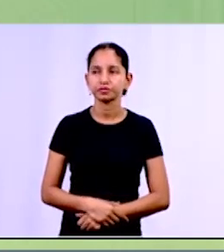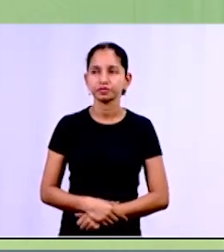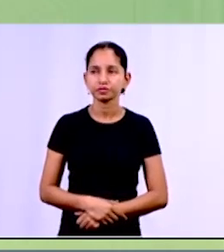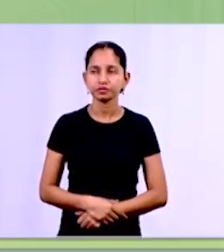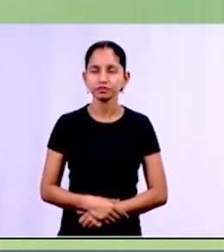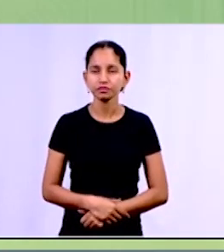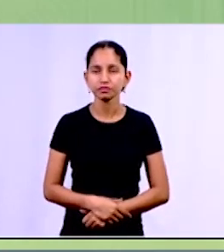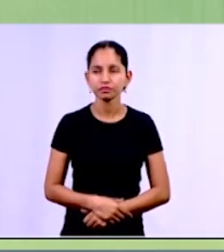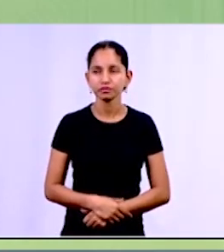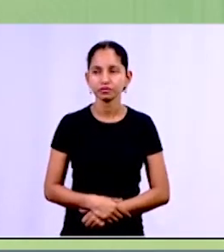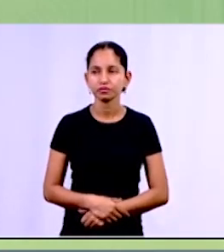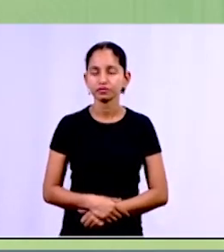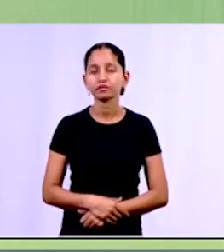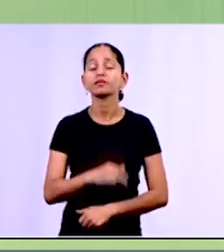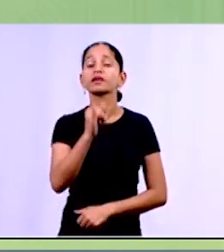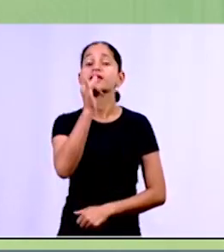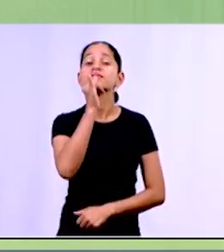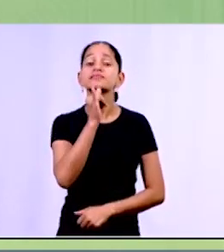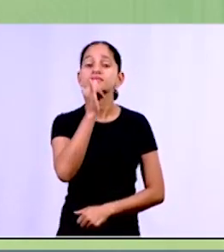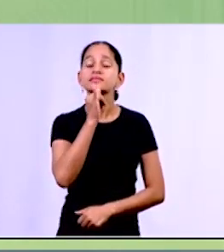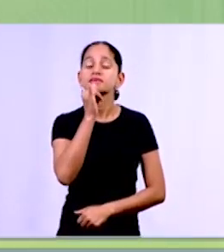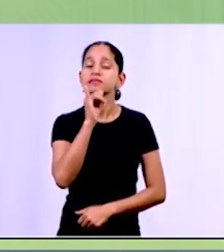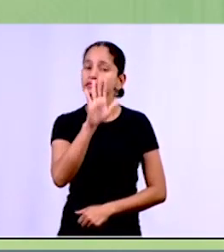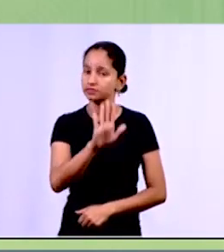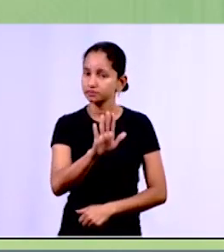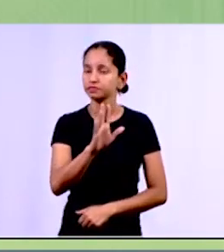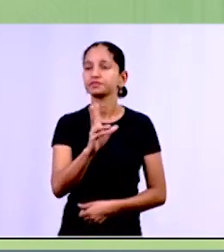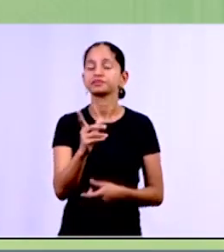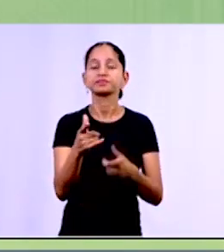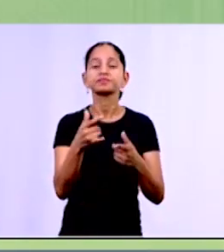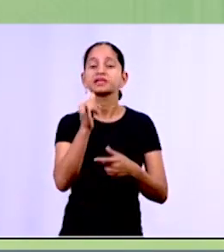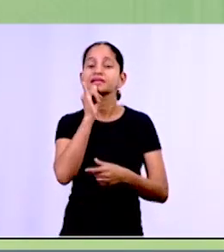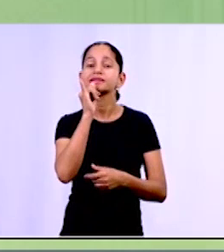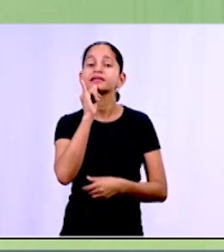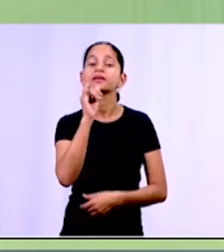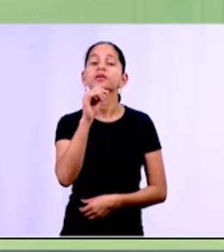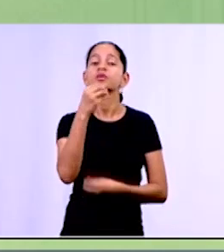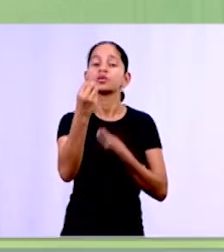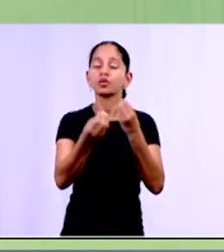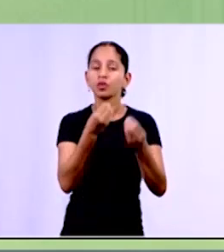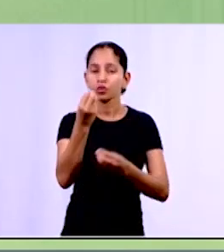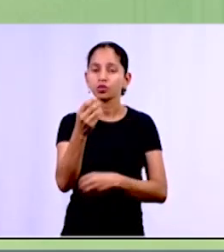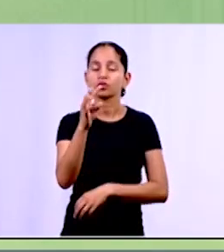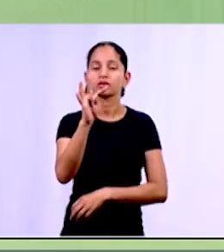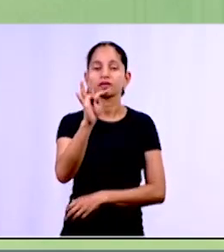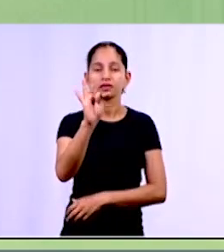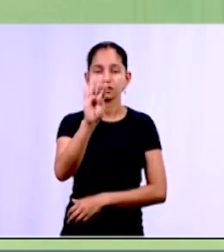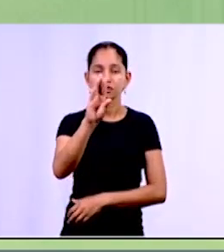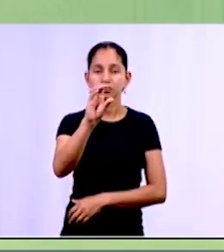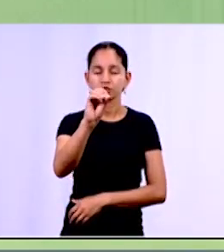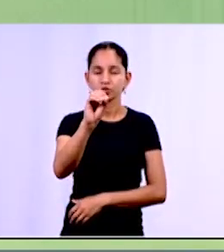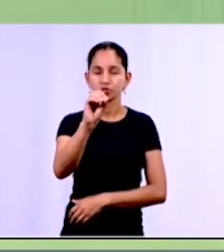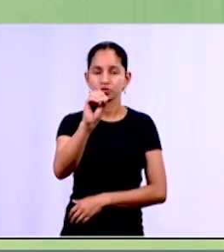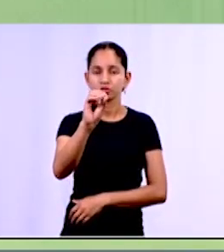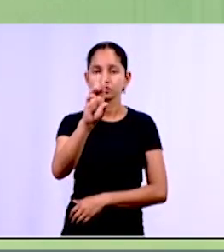desculpa, né? Vamos ver um exemplo de servidores. Nós temos servidores aqui de torre. Olha, são dois tipos de servidores. É